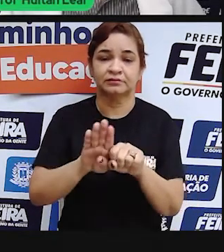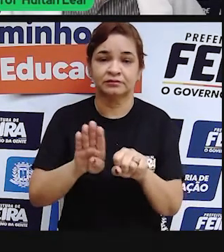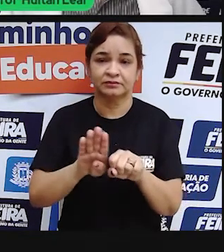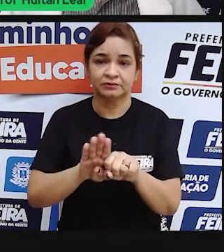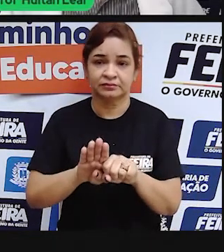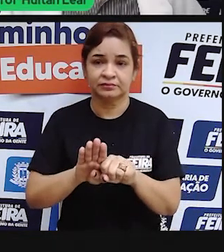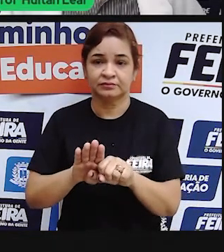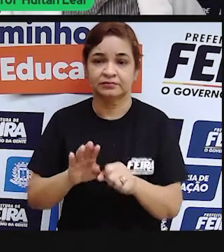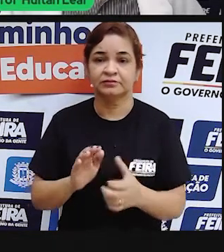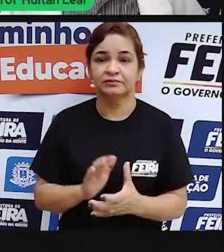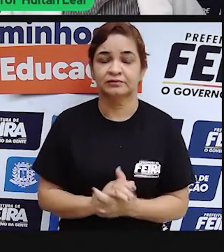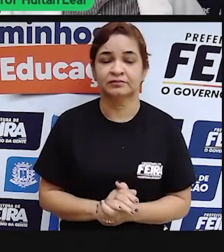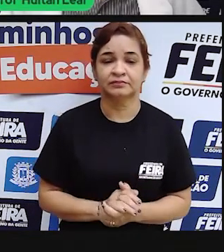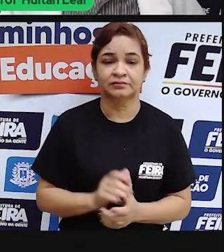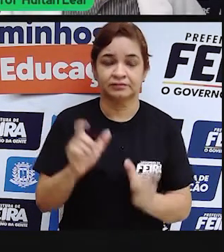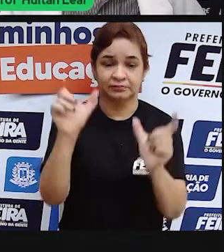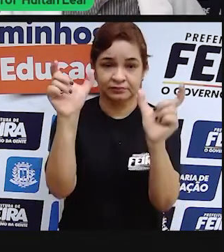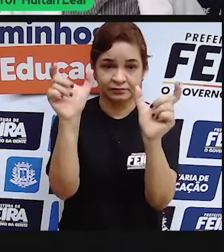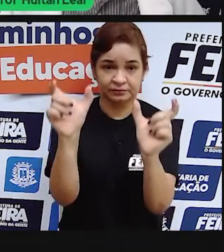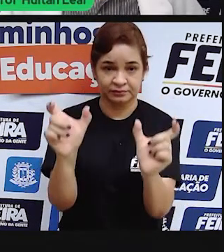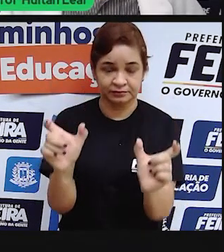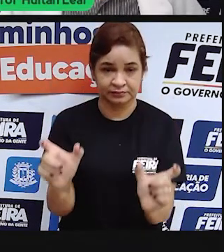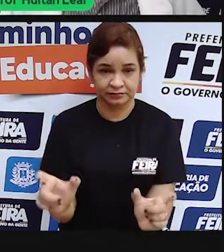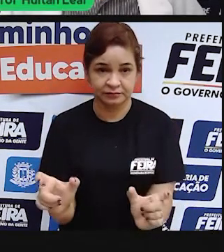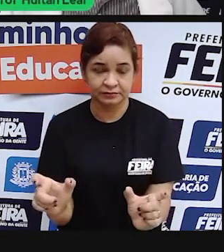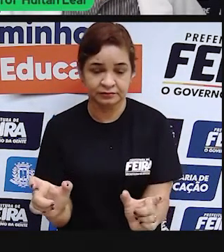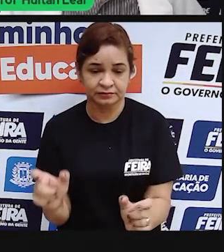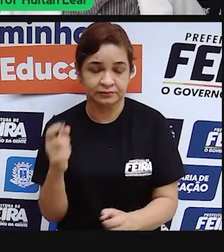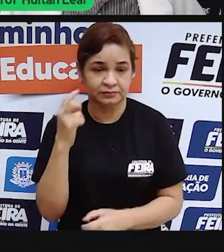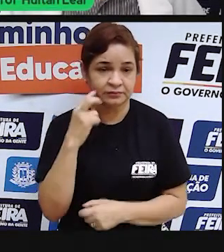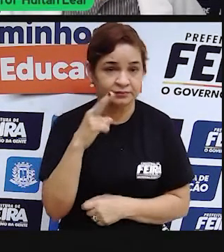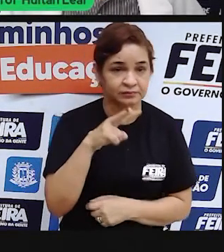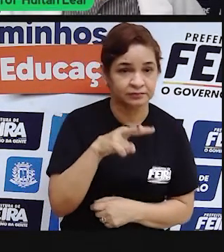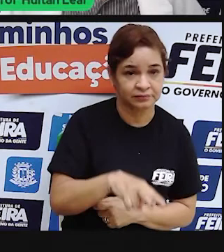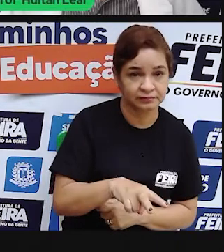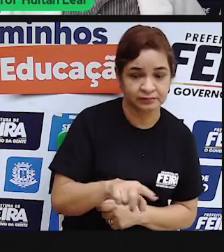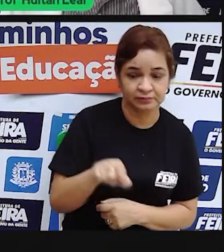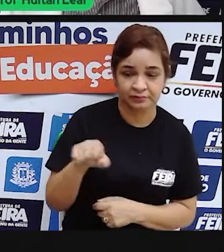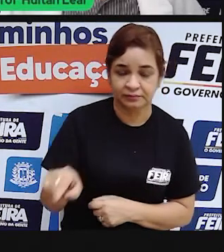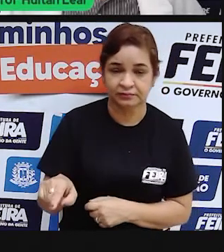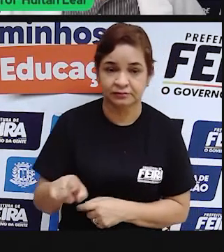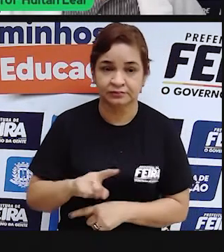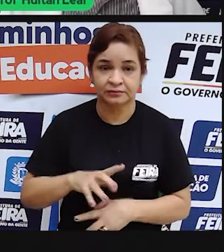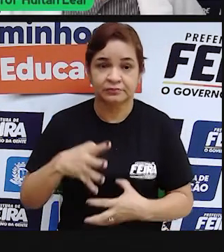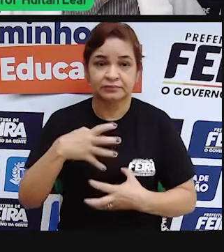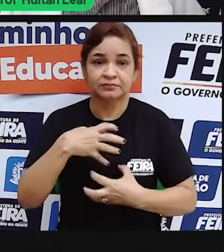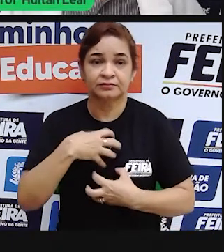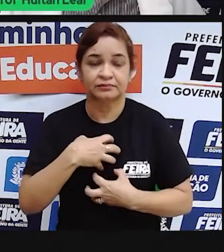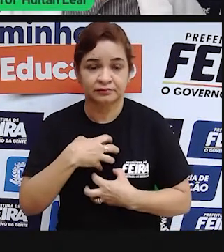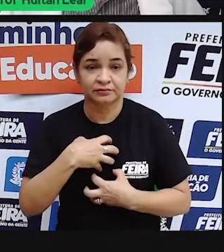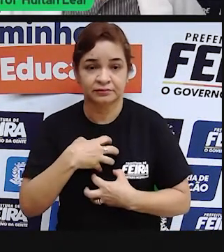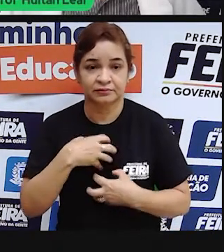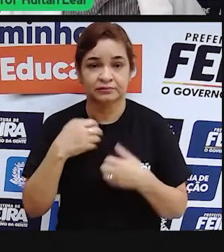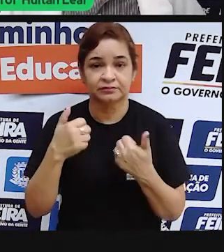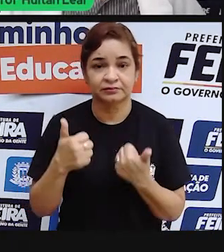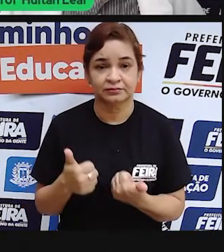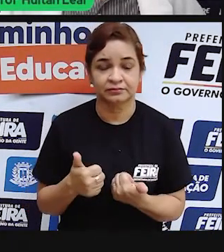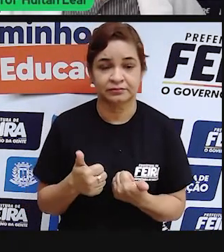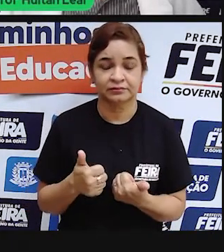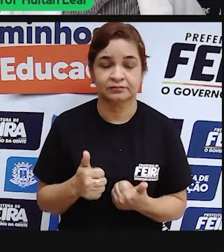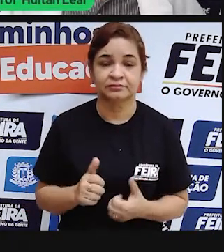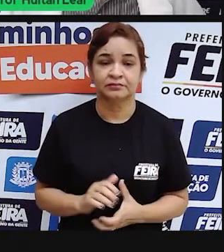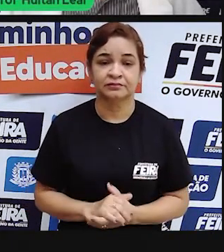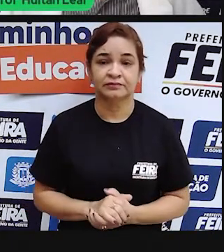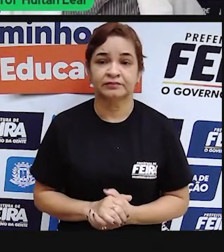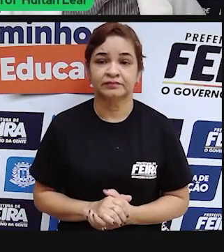não material, você coloca na outra coluna, ok? Vamos ouvir a